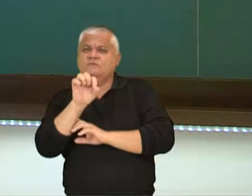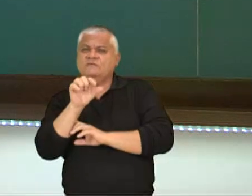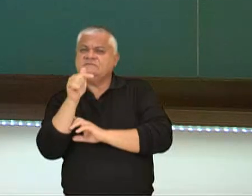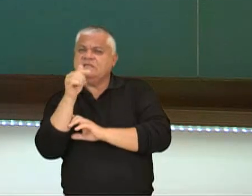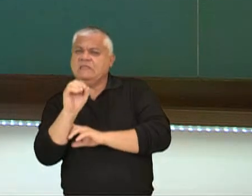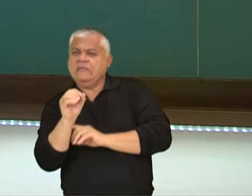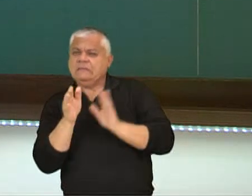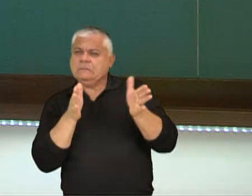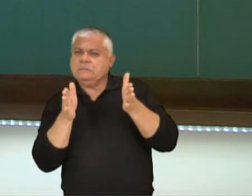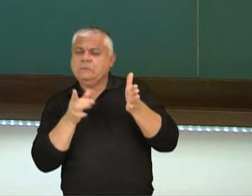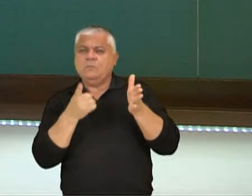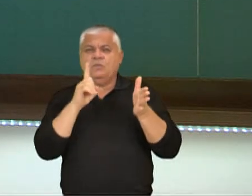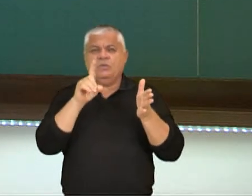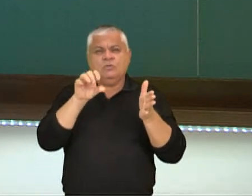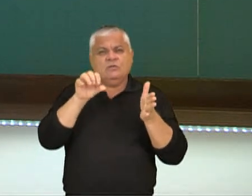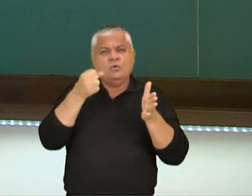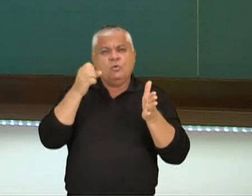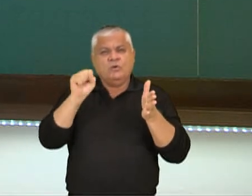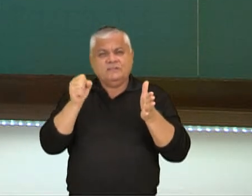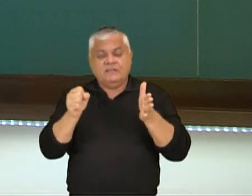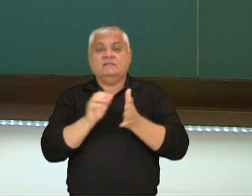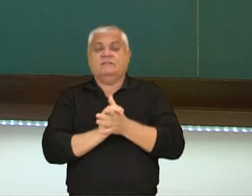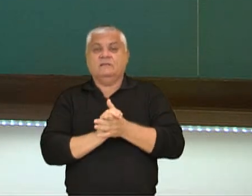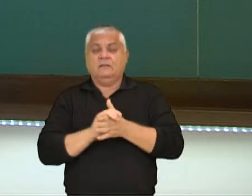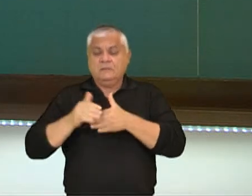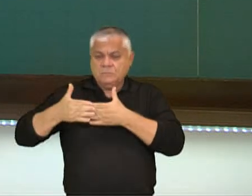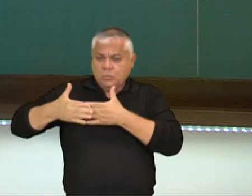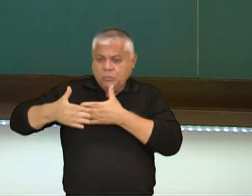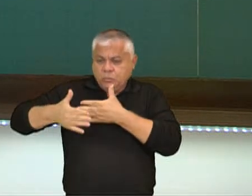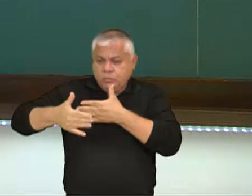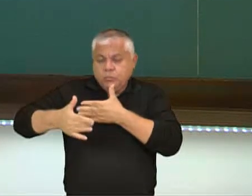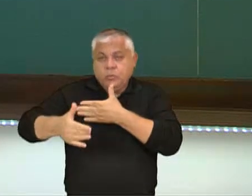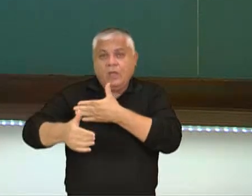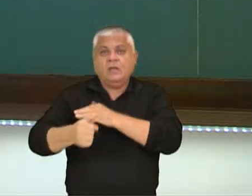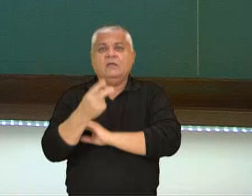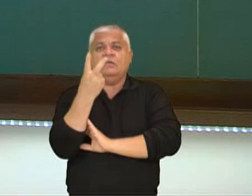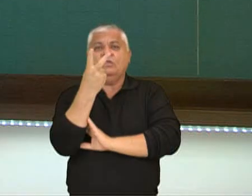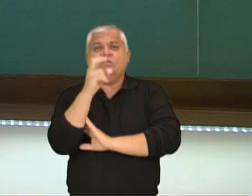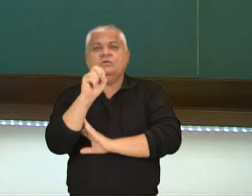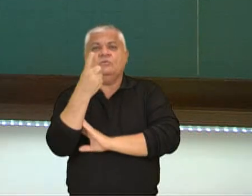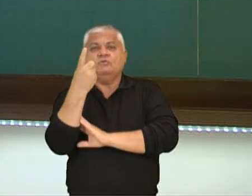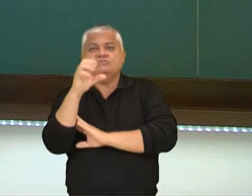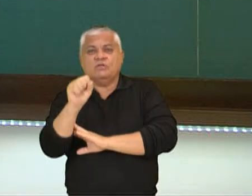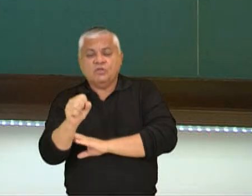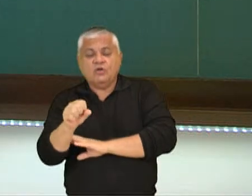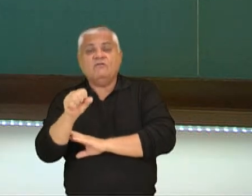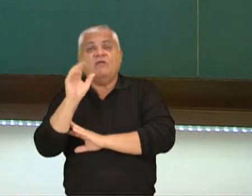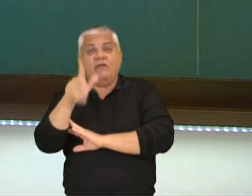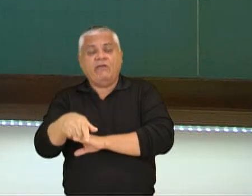1980. E somente em 2019 a prática foi regulamentada por meio da Lei